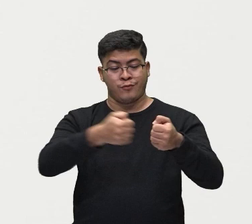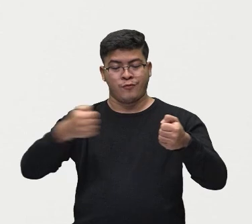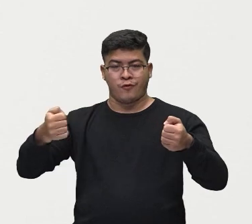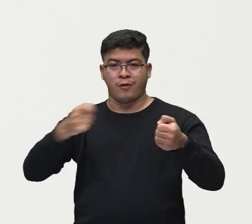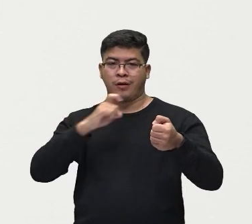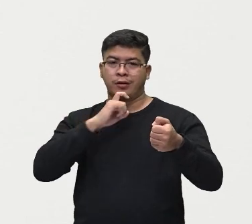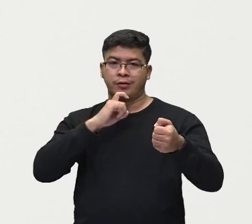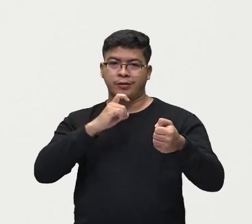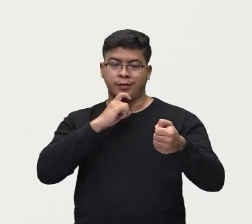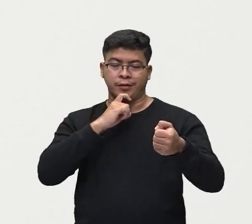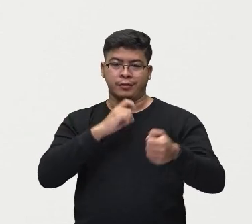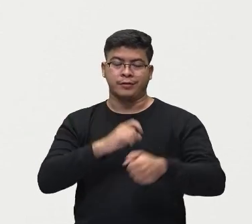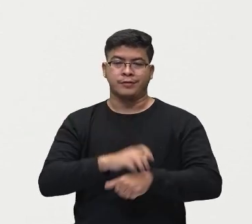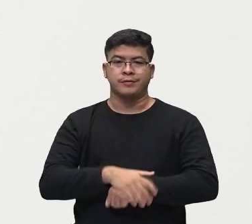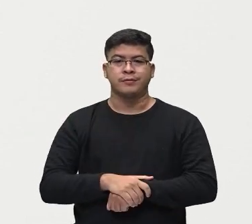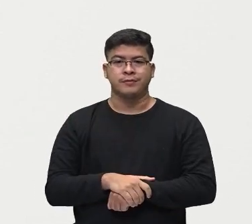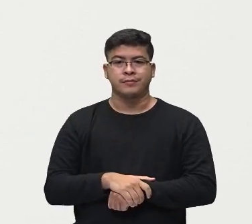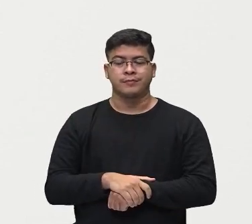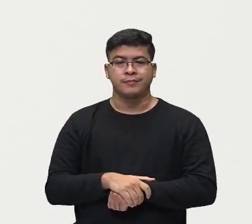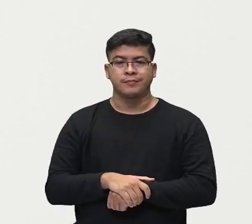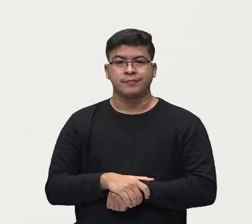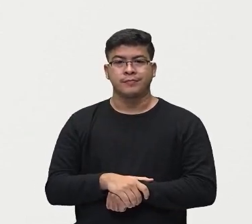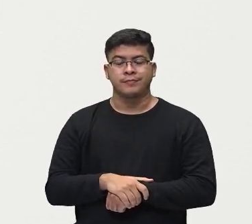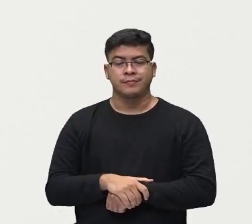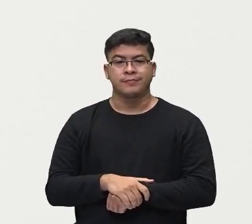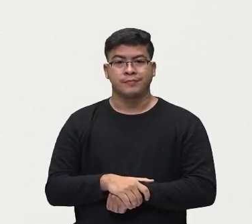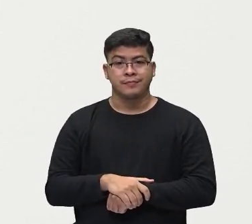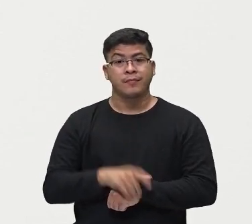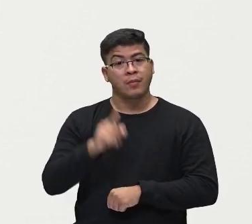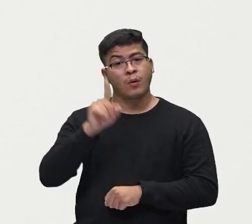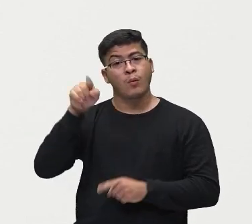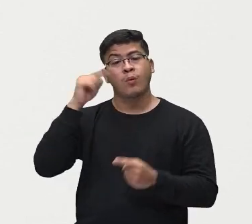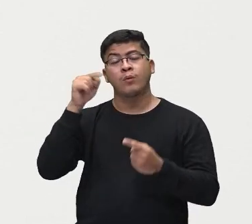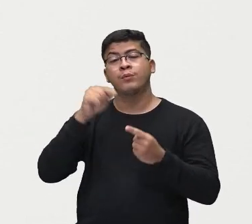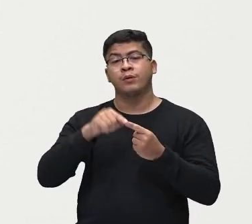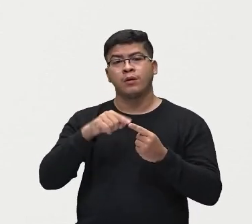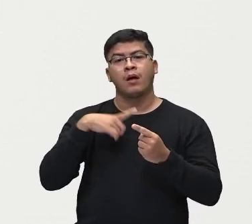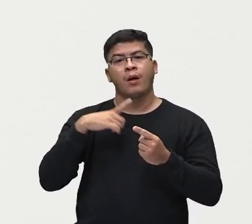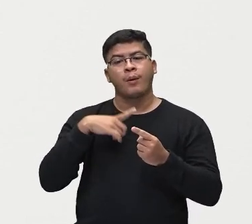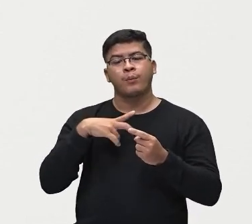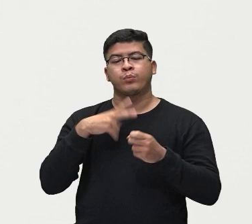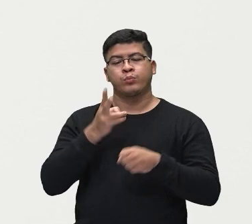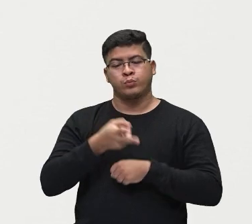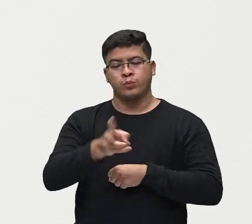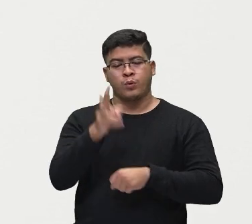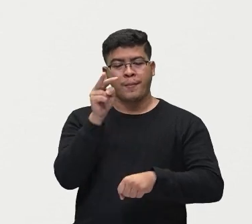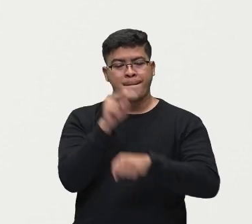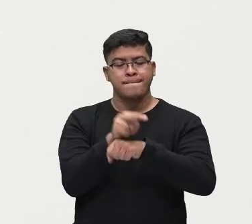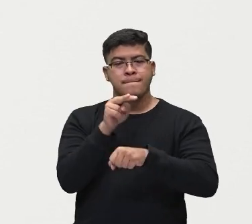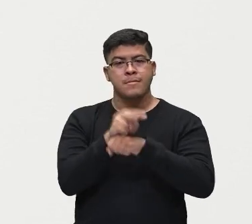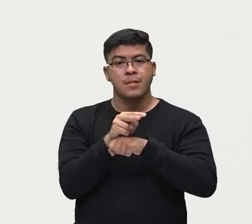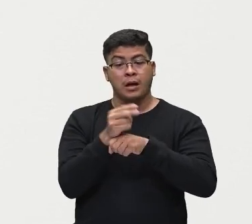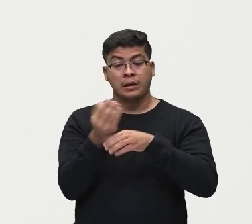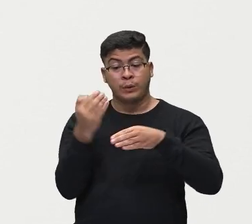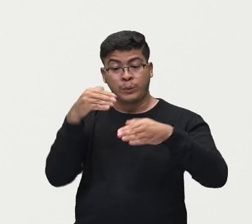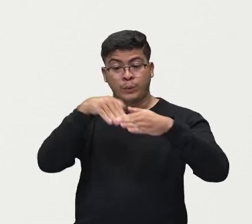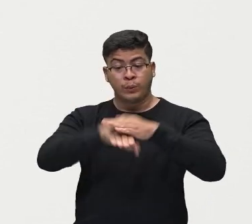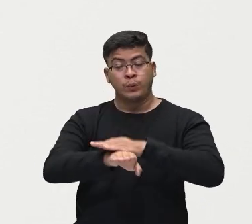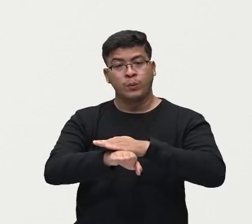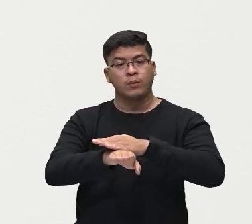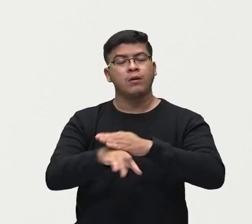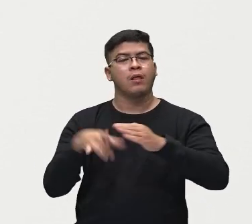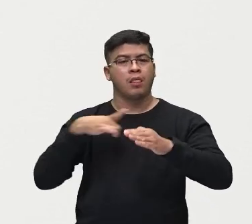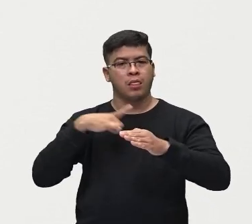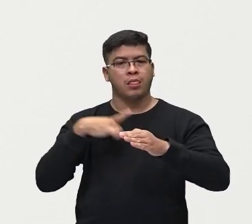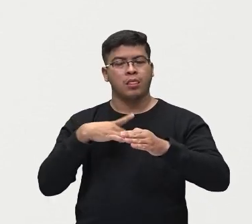só. A sua função é manter resfriado o que lhe for